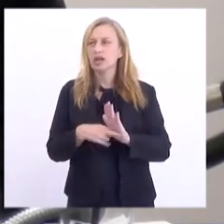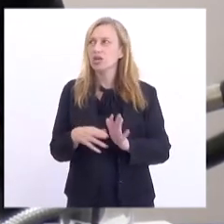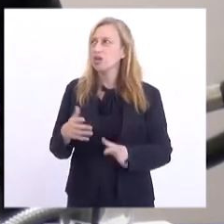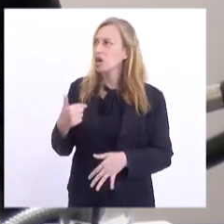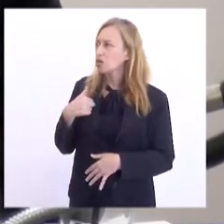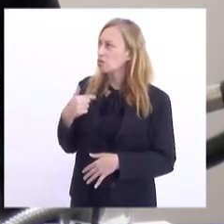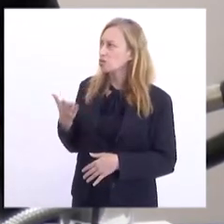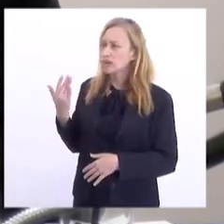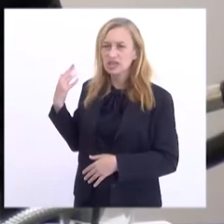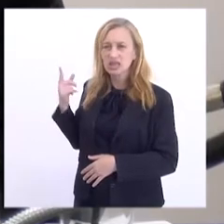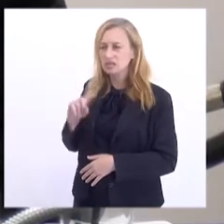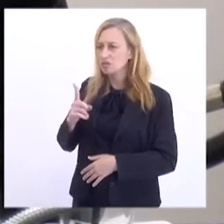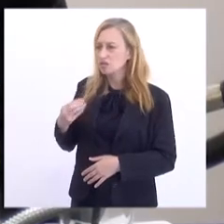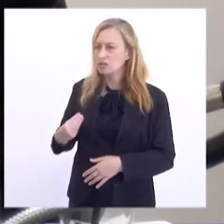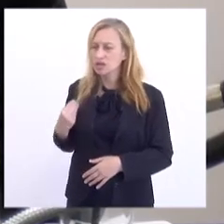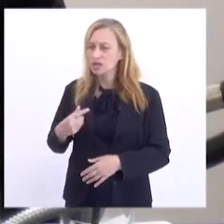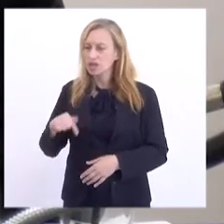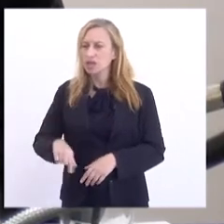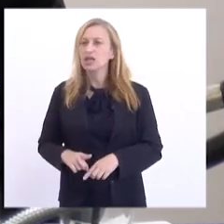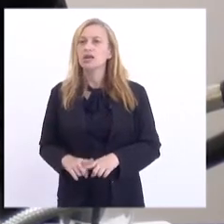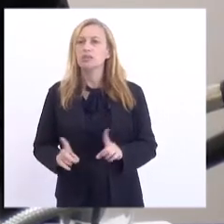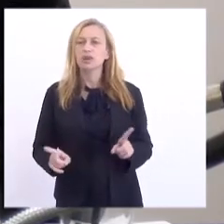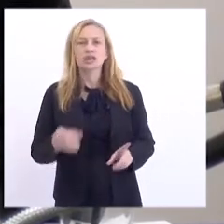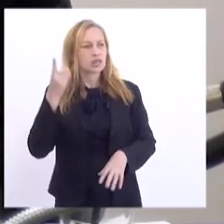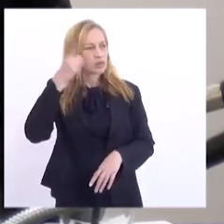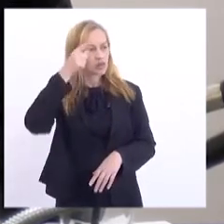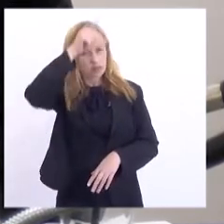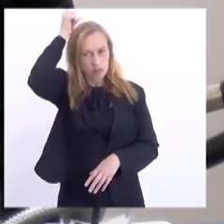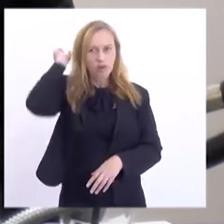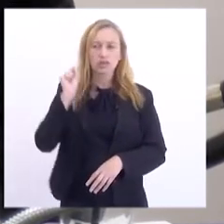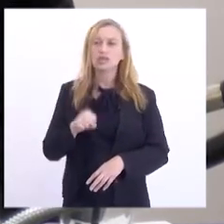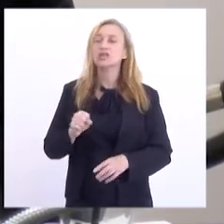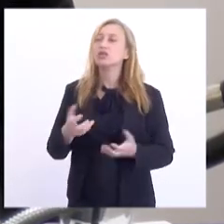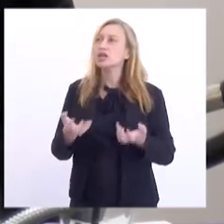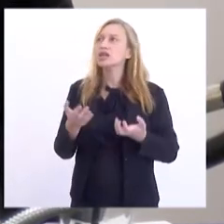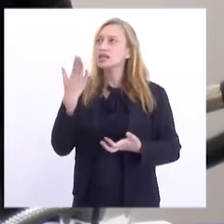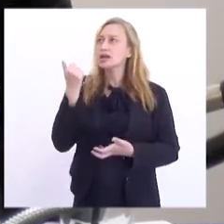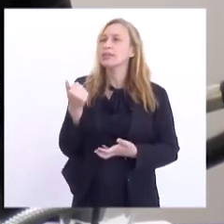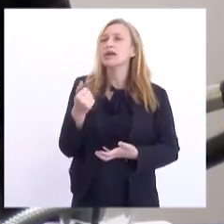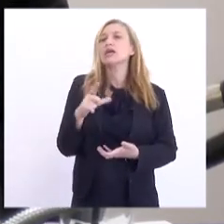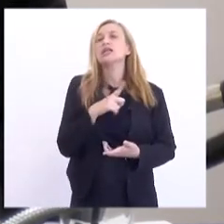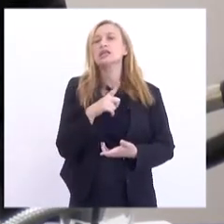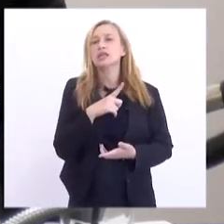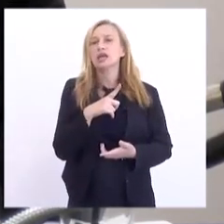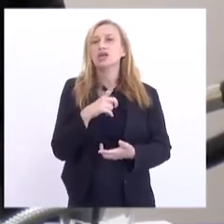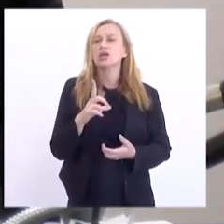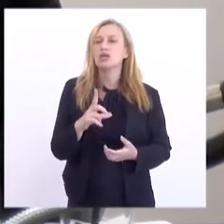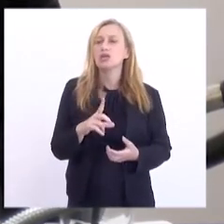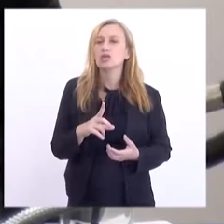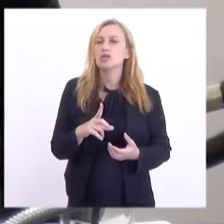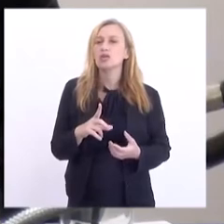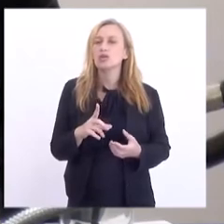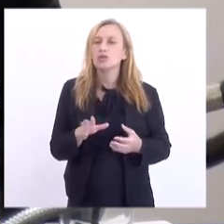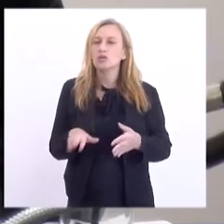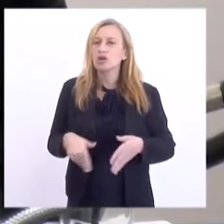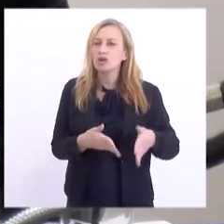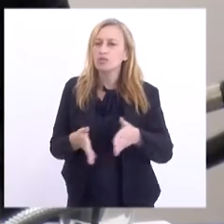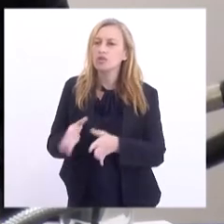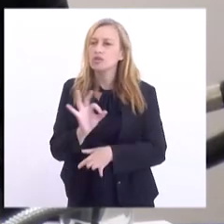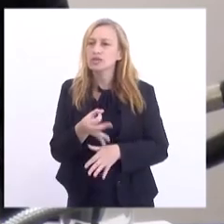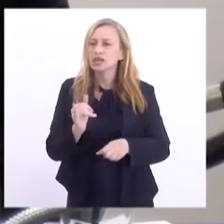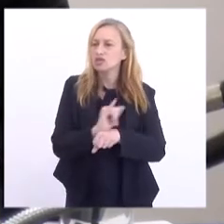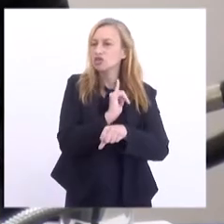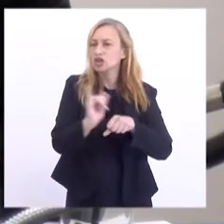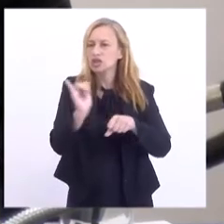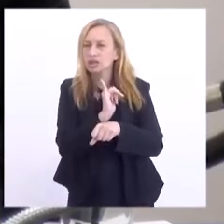época provavelmente mais 90 porcento delas não foram levadas em conta então queria saber se a uma uma disposição e se tem algumas linhas já por parte